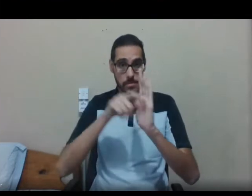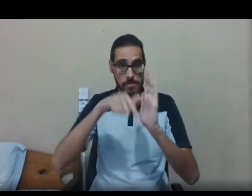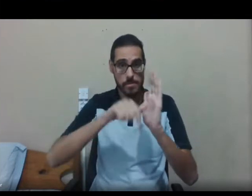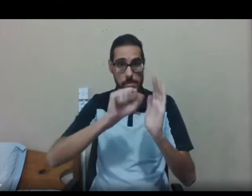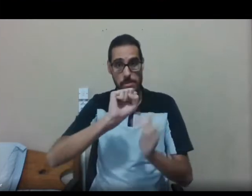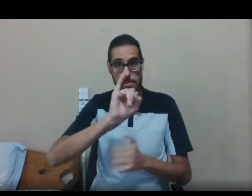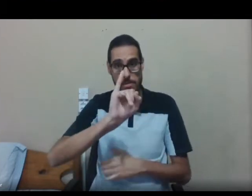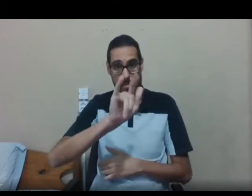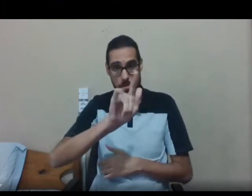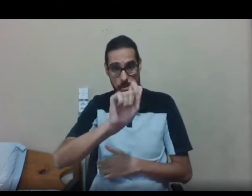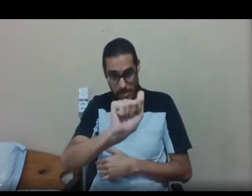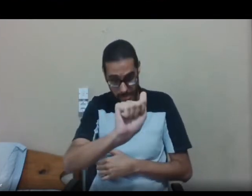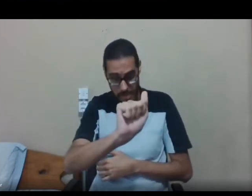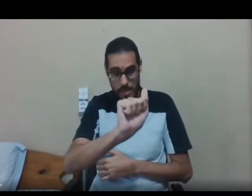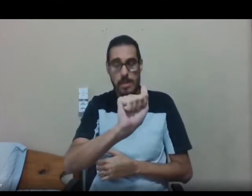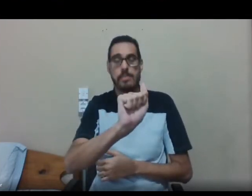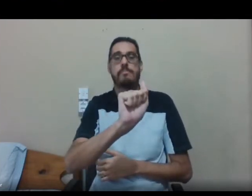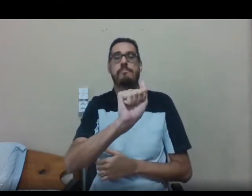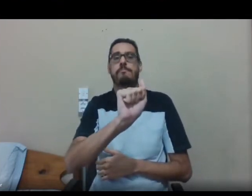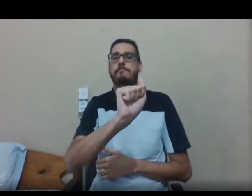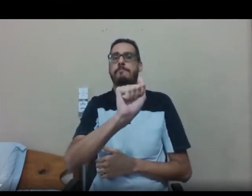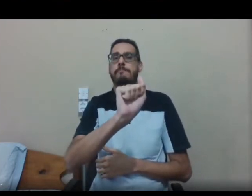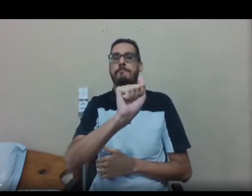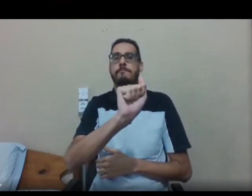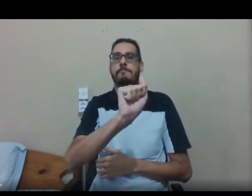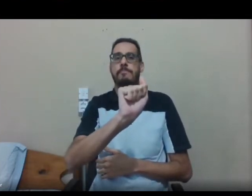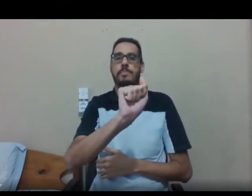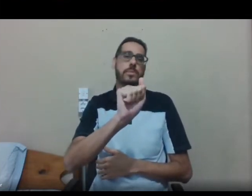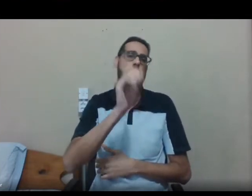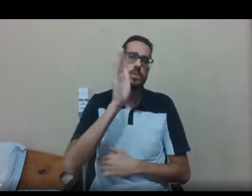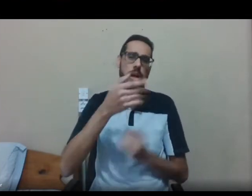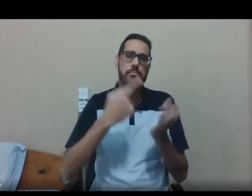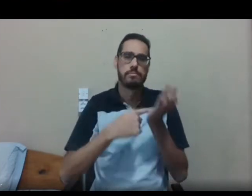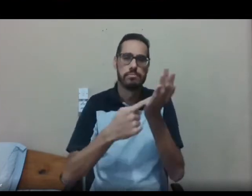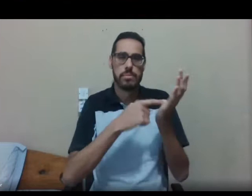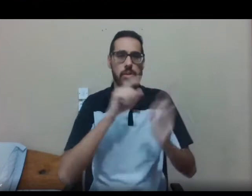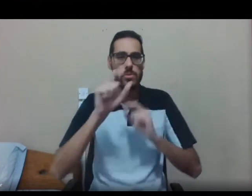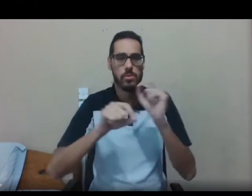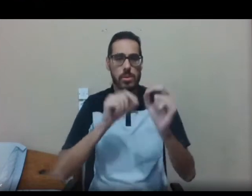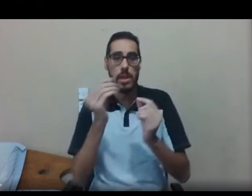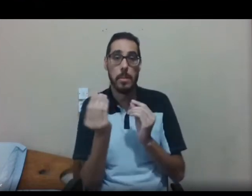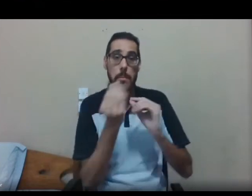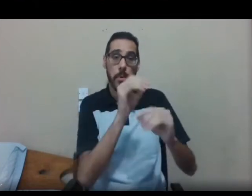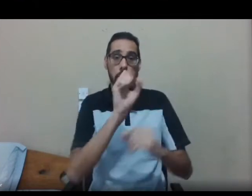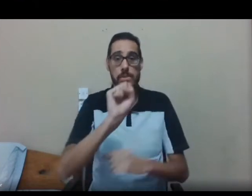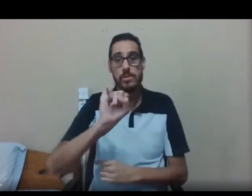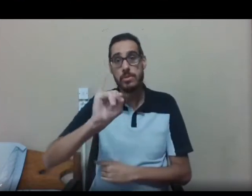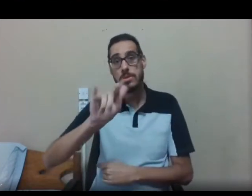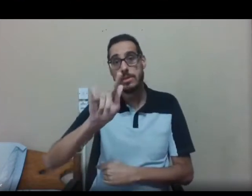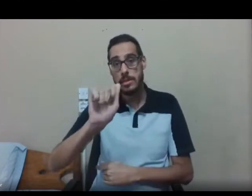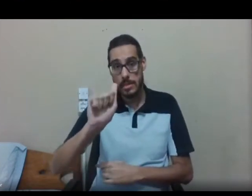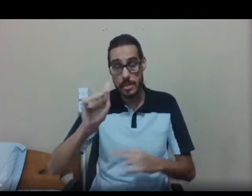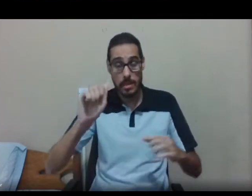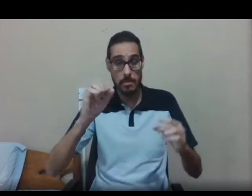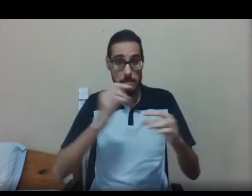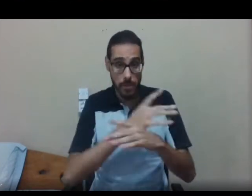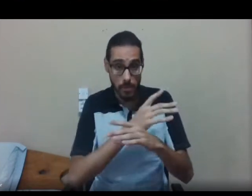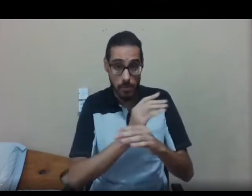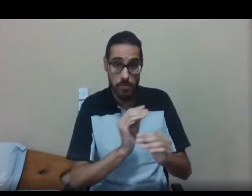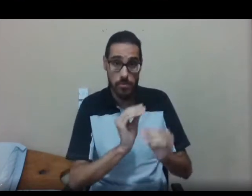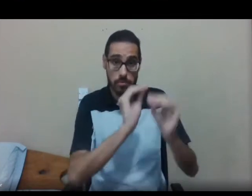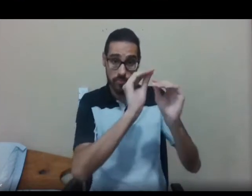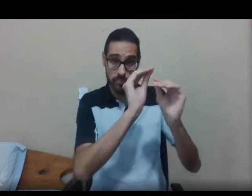uma disciplina no Moodle, tá bom? Então, abre-se uma sala para essa disciplina no Moodle, tá? E aí tem alguns professores que